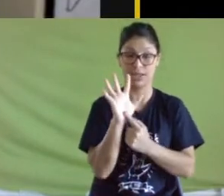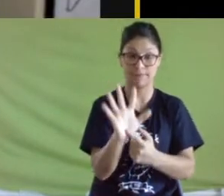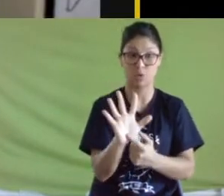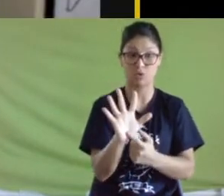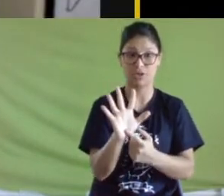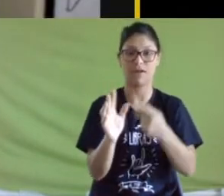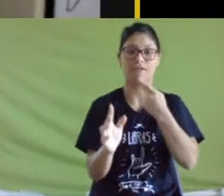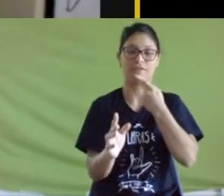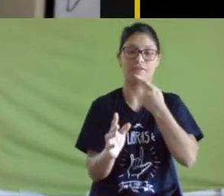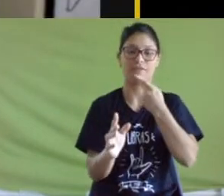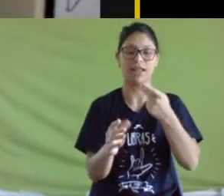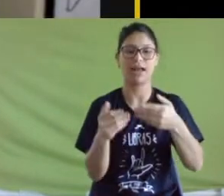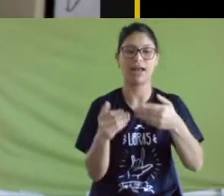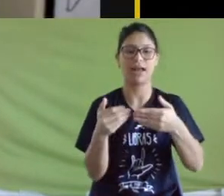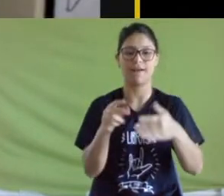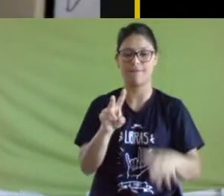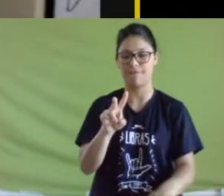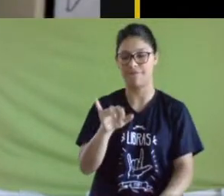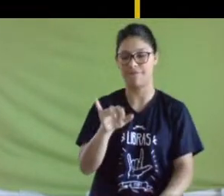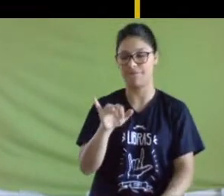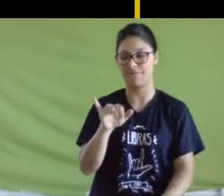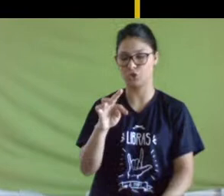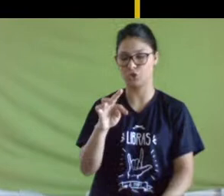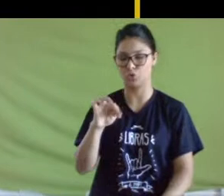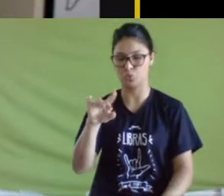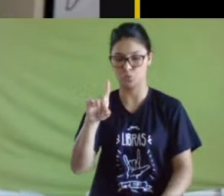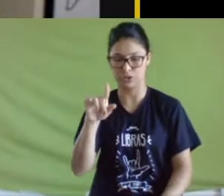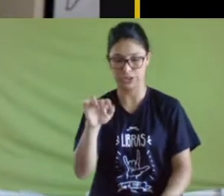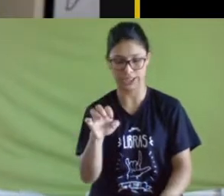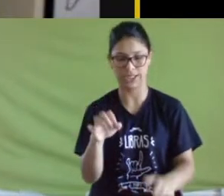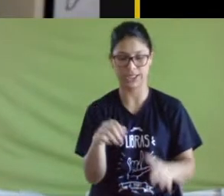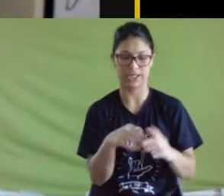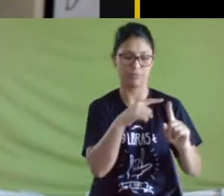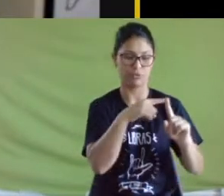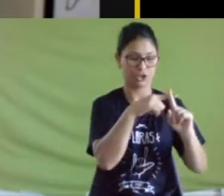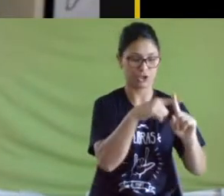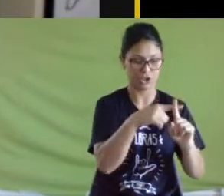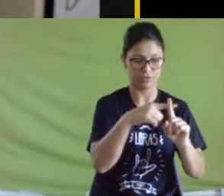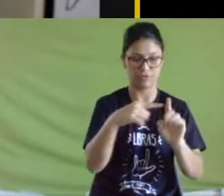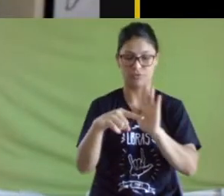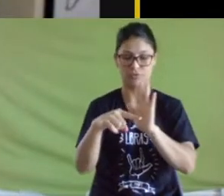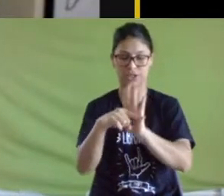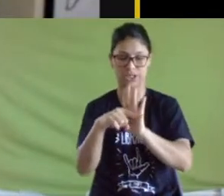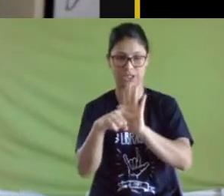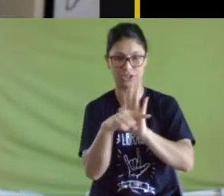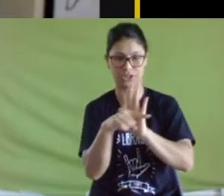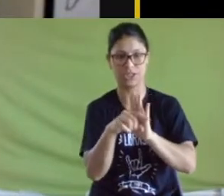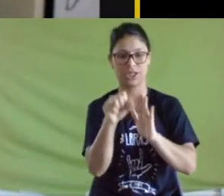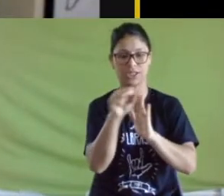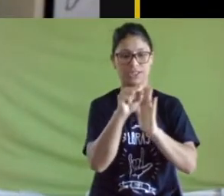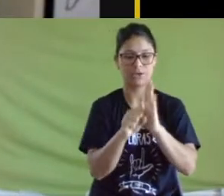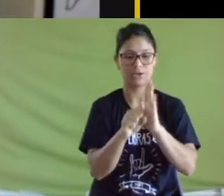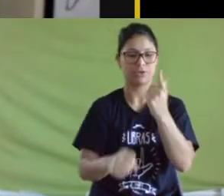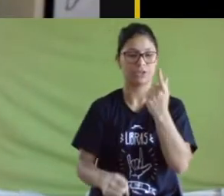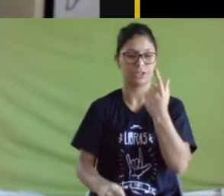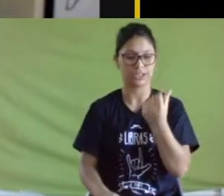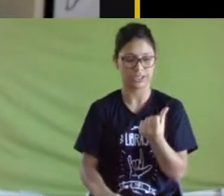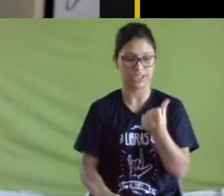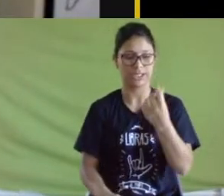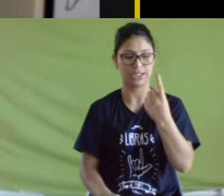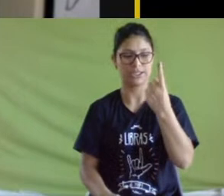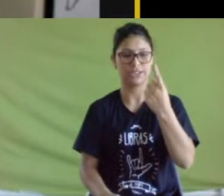da virtude como positivo e do vício como negativo, nesse século XVI, XVII e